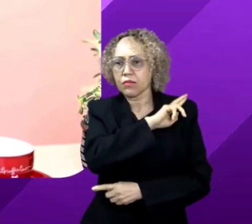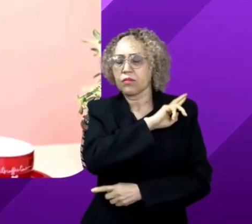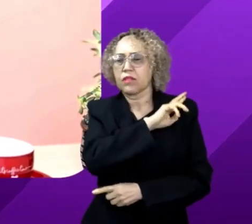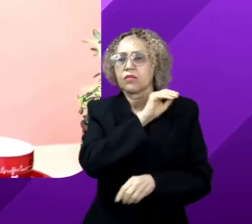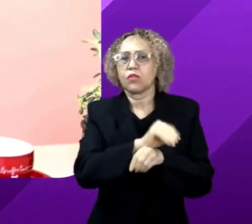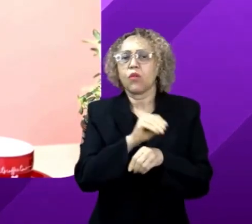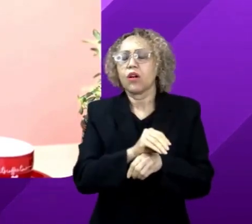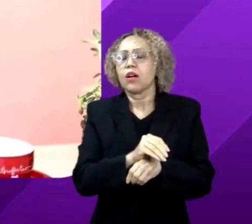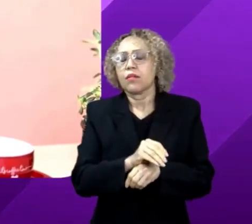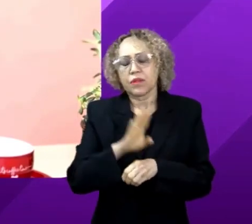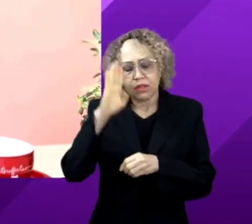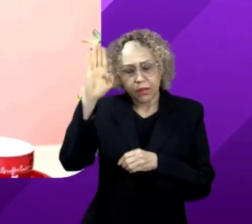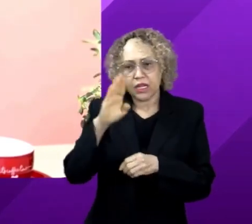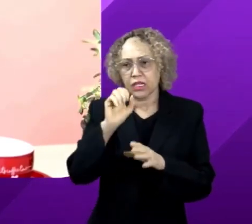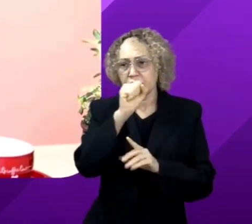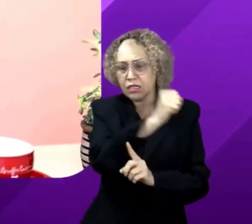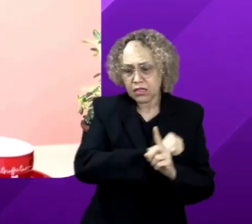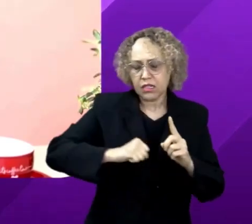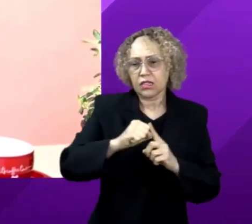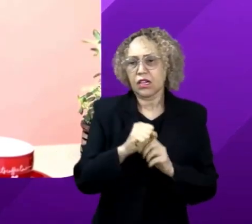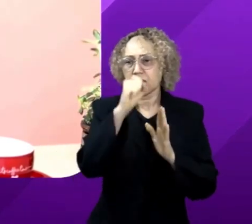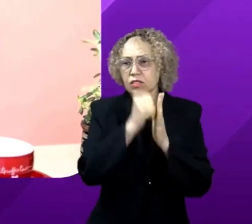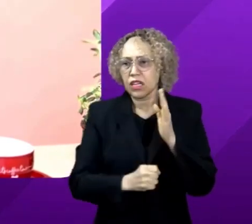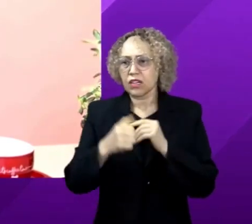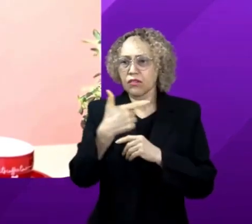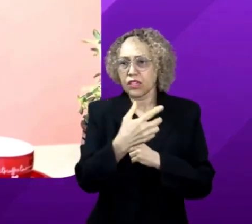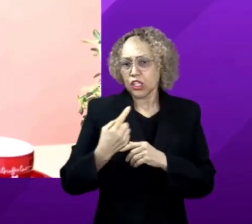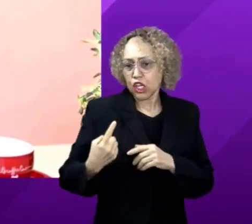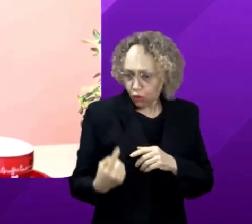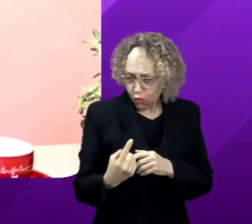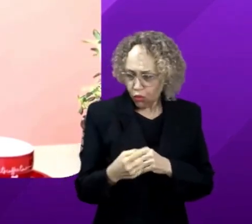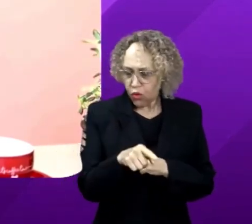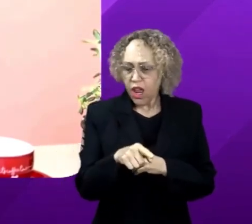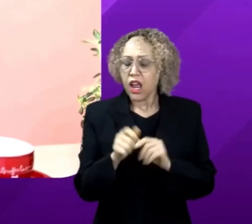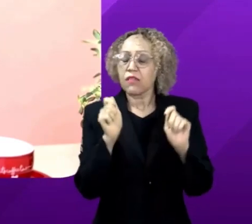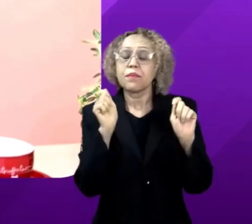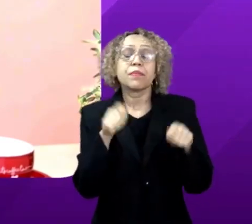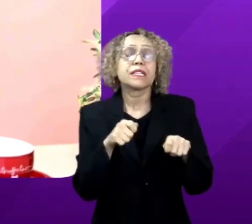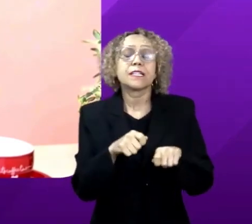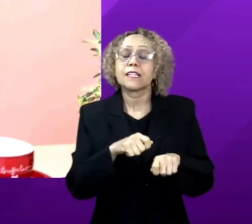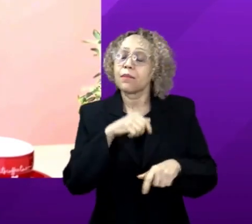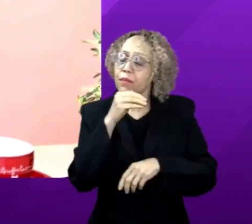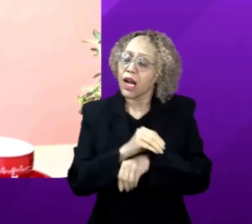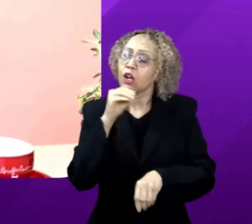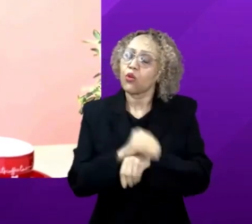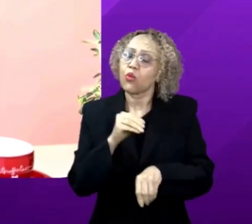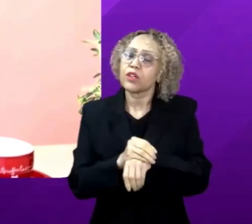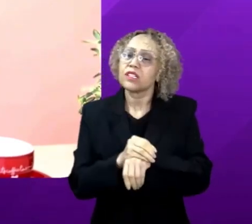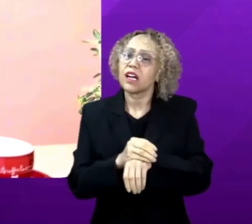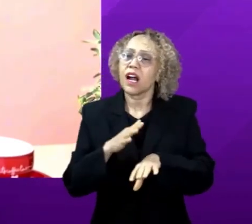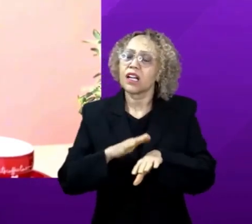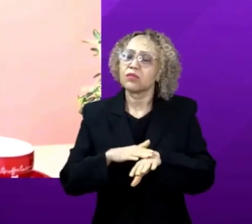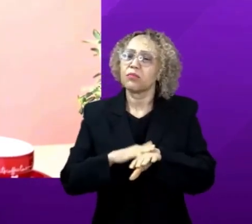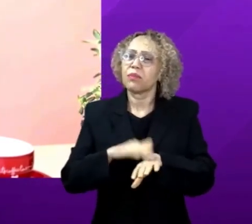século XXI vão demandar ainda mais cuidado porque as populações estão envelhecendo e a gente tem um número